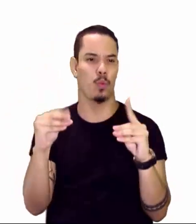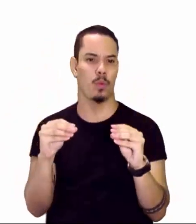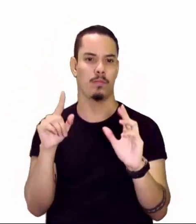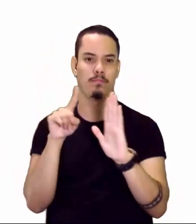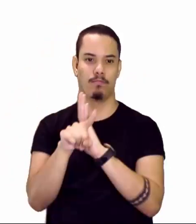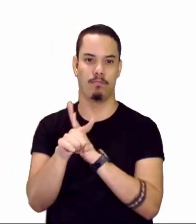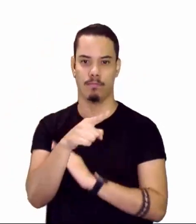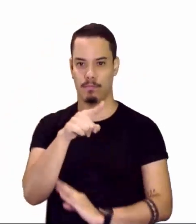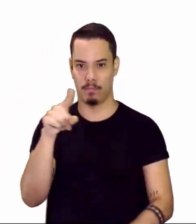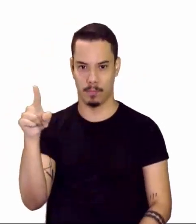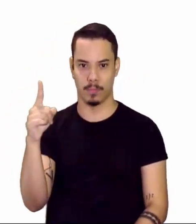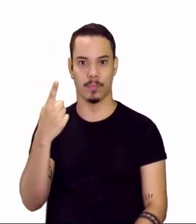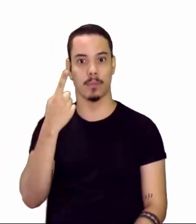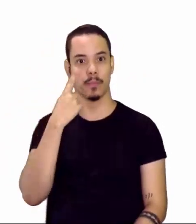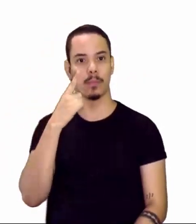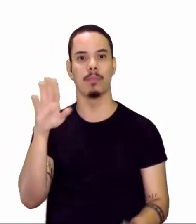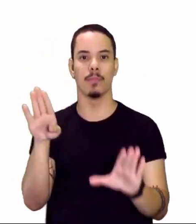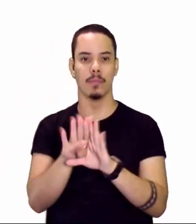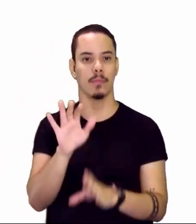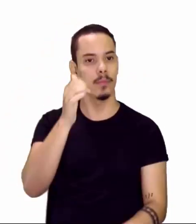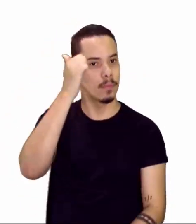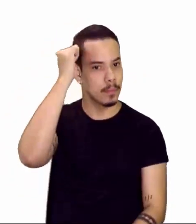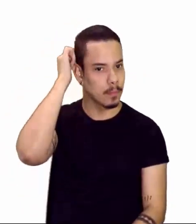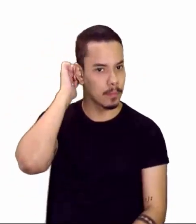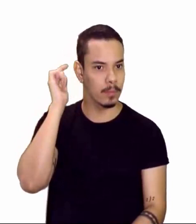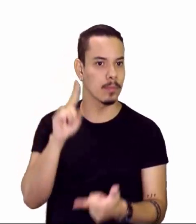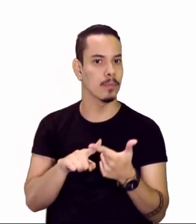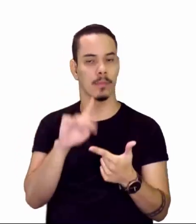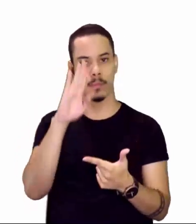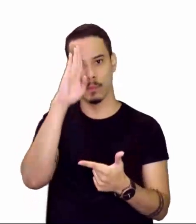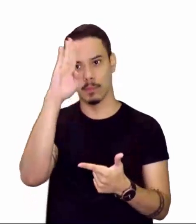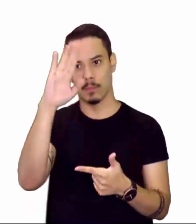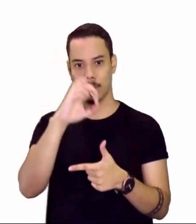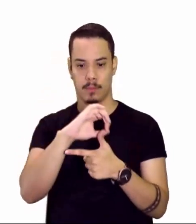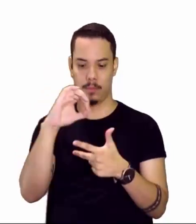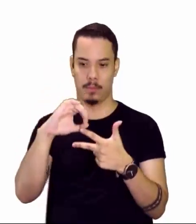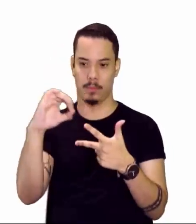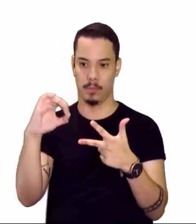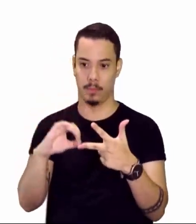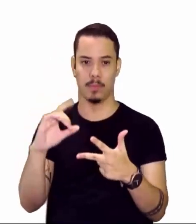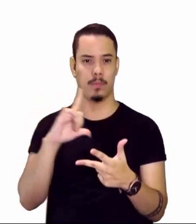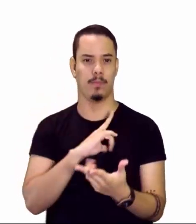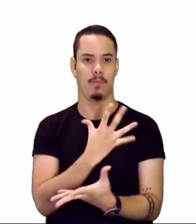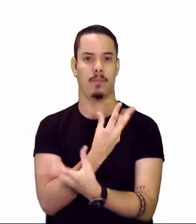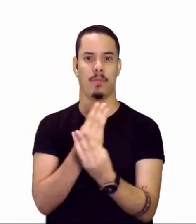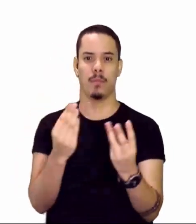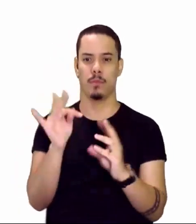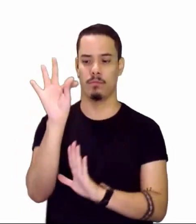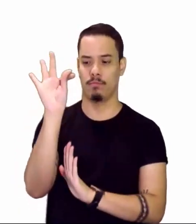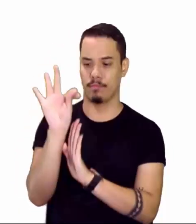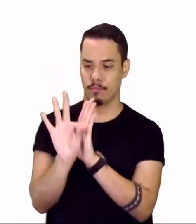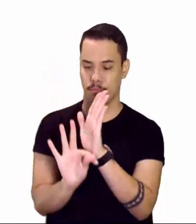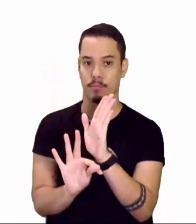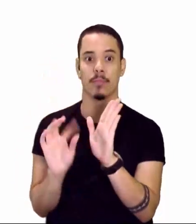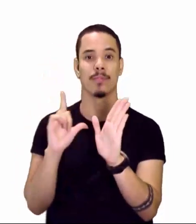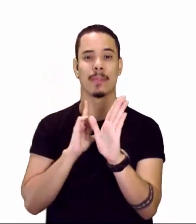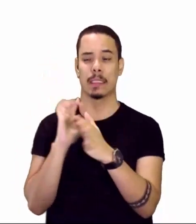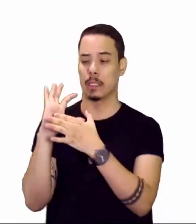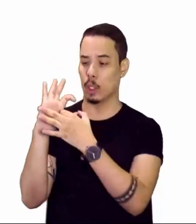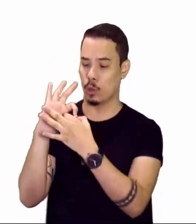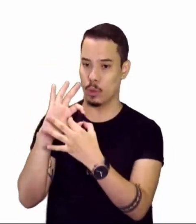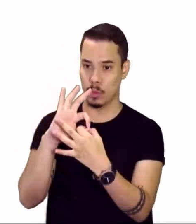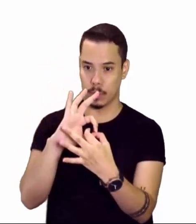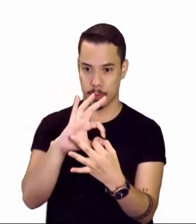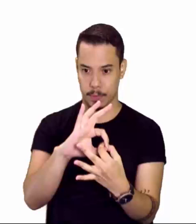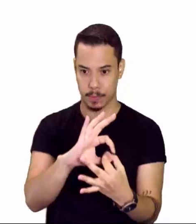nosso, como também de vestibulares e principalmente o Enem, tem muito texto, tem muita